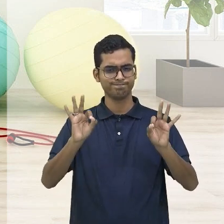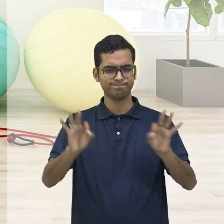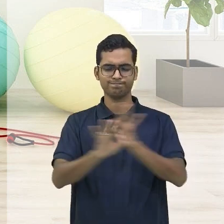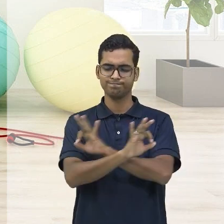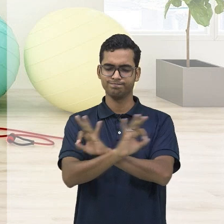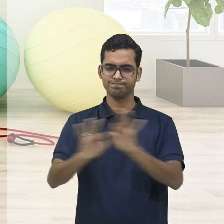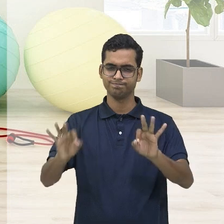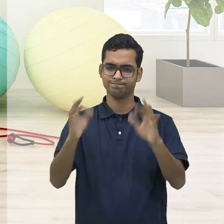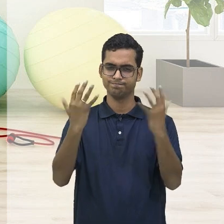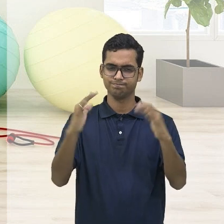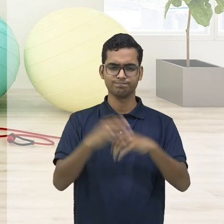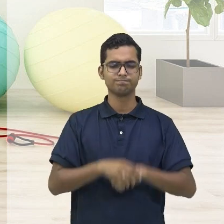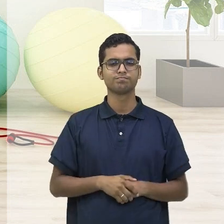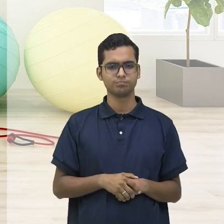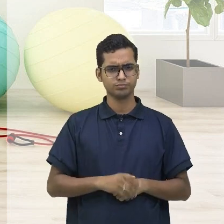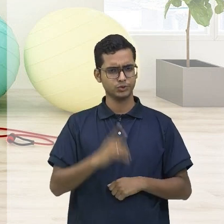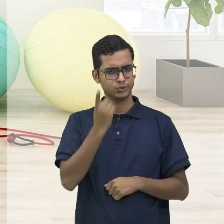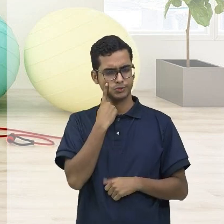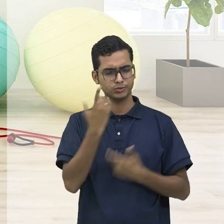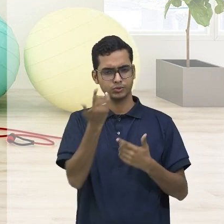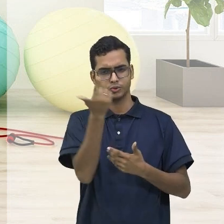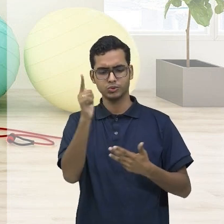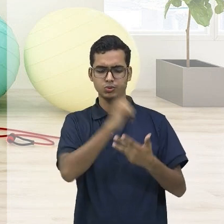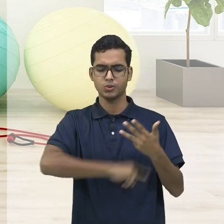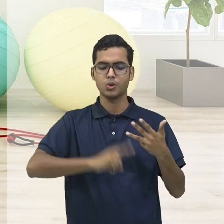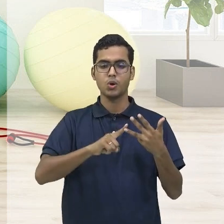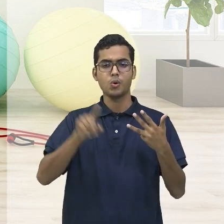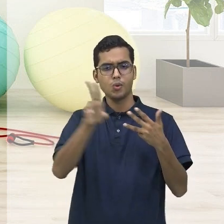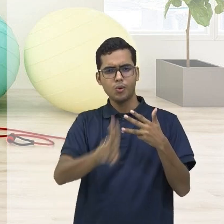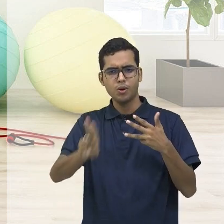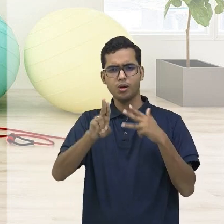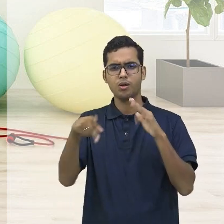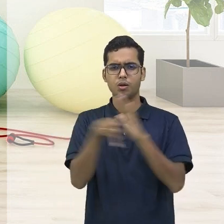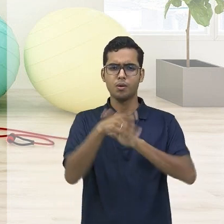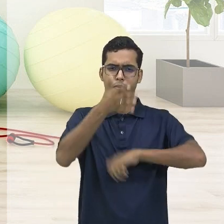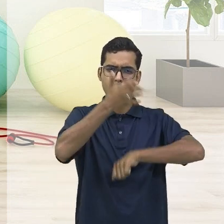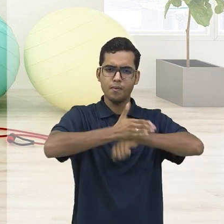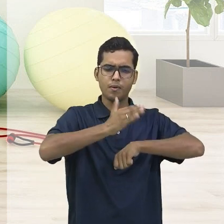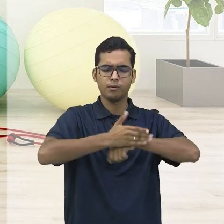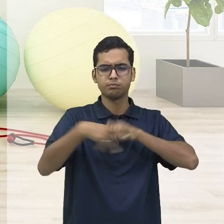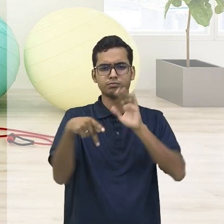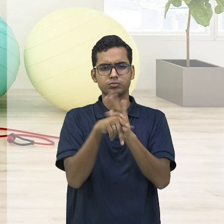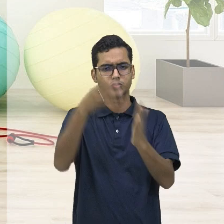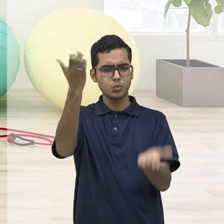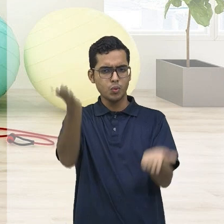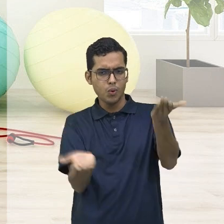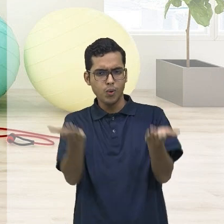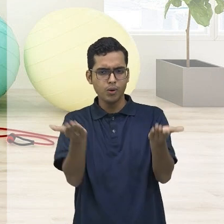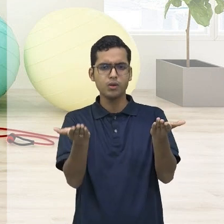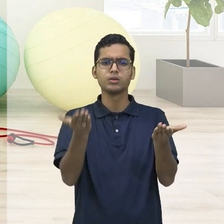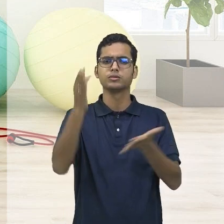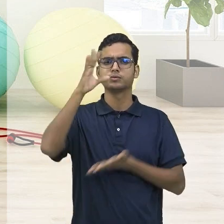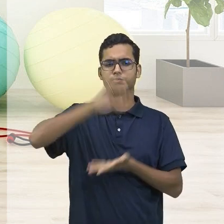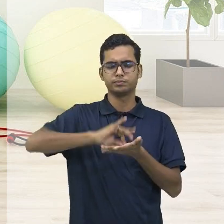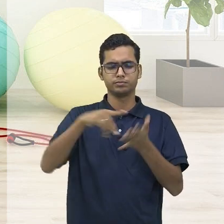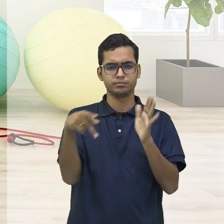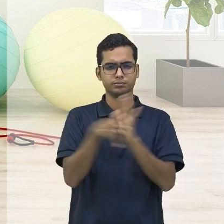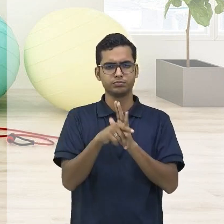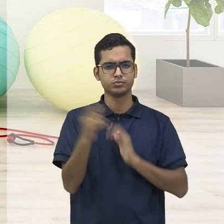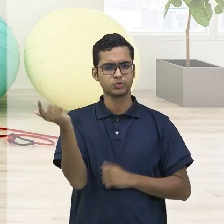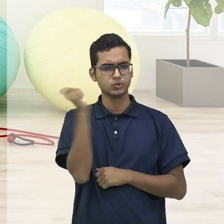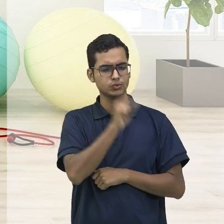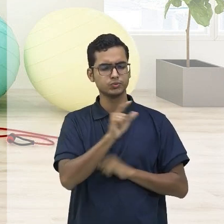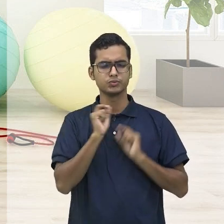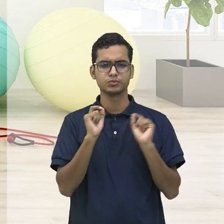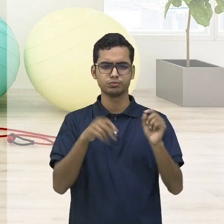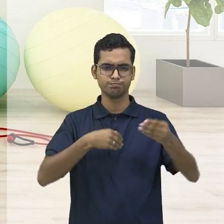bem. Viram? Outro exercício que é muito utilizado para trabalhar a questão do equilíbrio, da amplitude de movimento